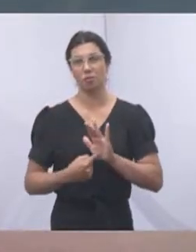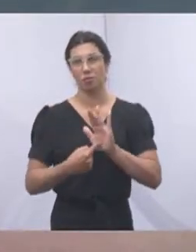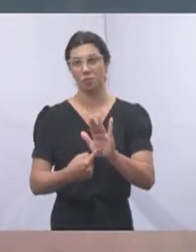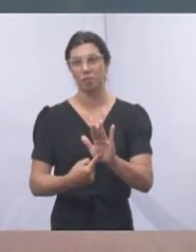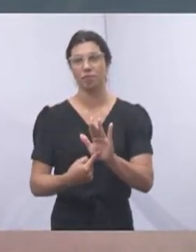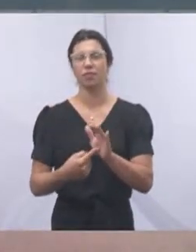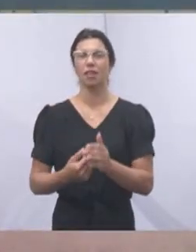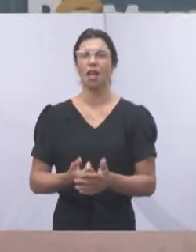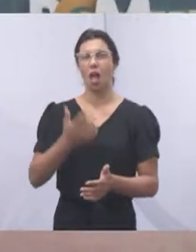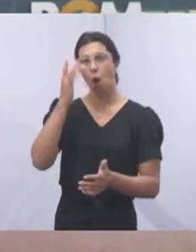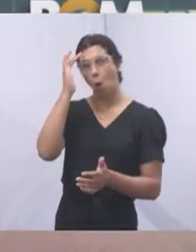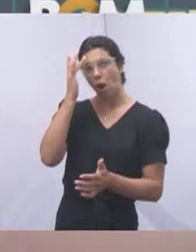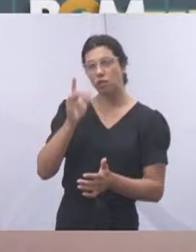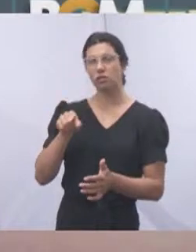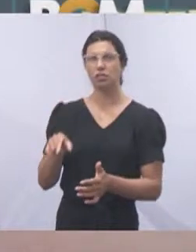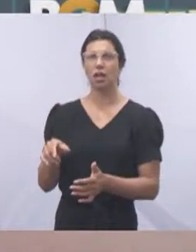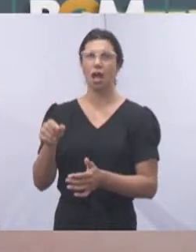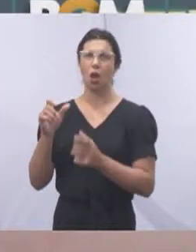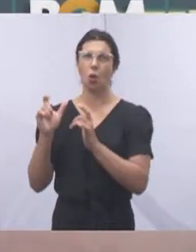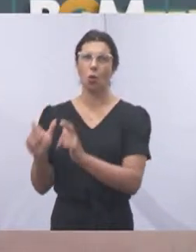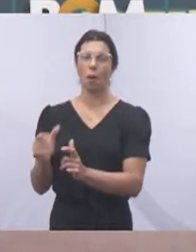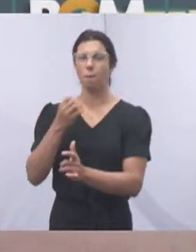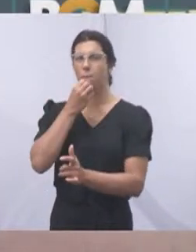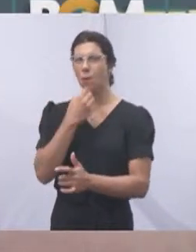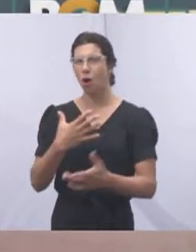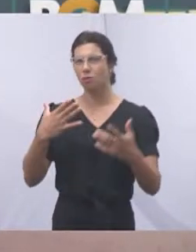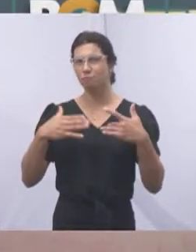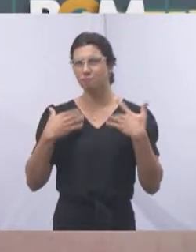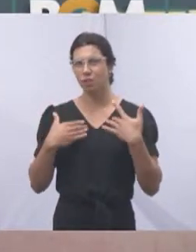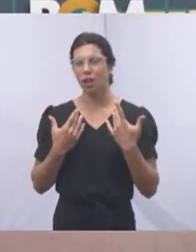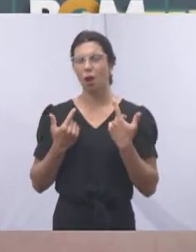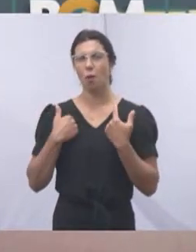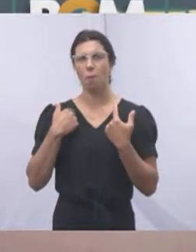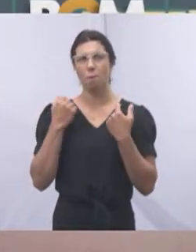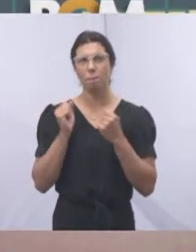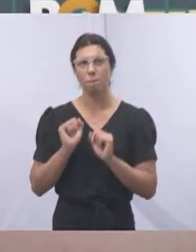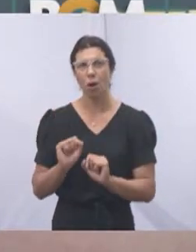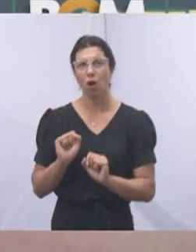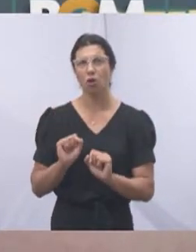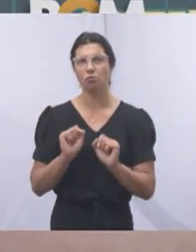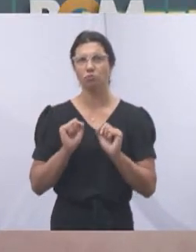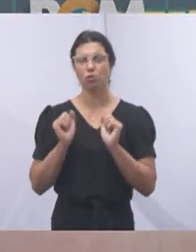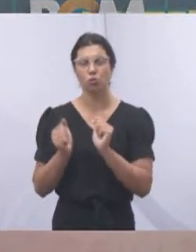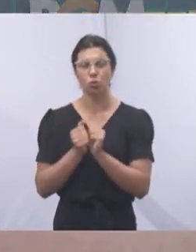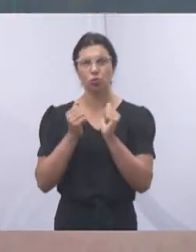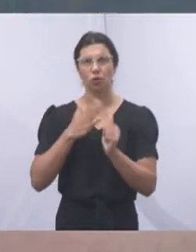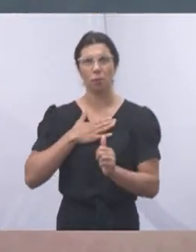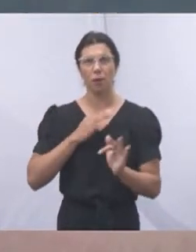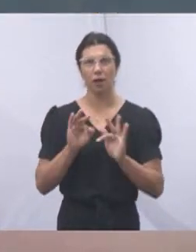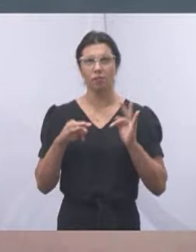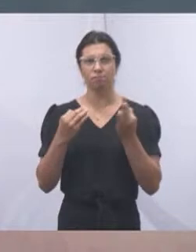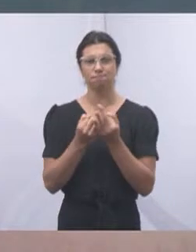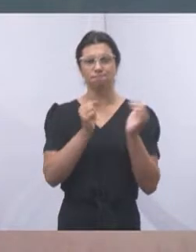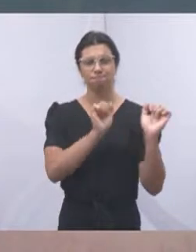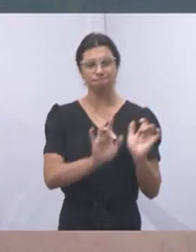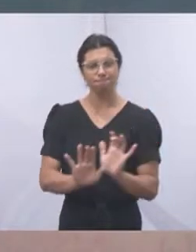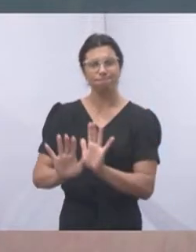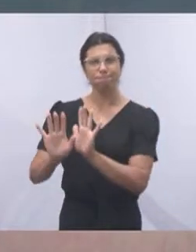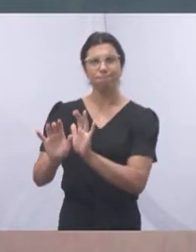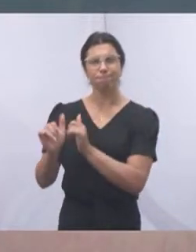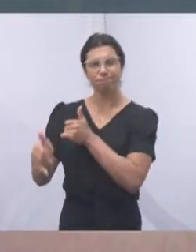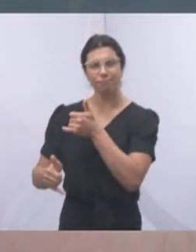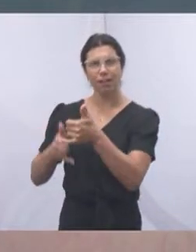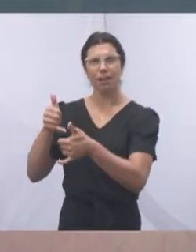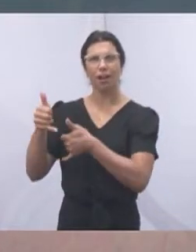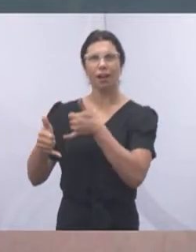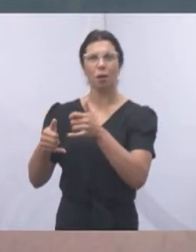um lugar muito assim bom, um lugar de alegria, porque hoje eu posso trazer meus filhos para poder não só brincar, ter alegria aqui, mas mostrar